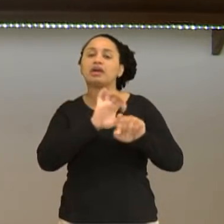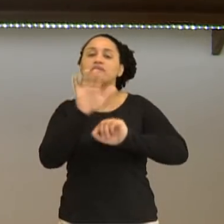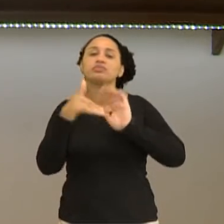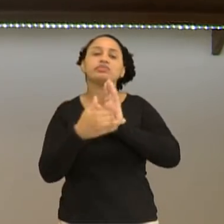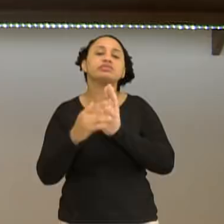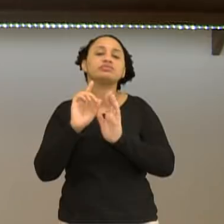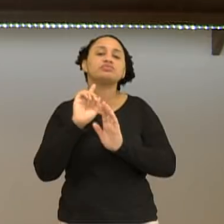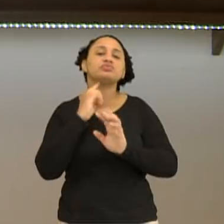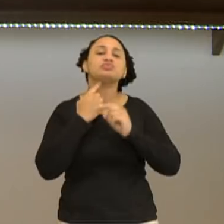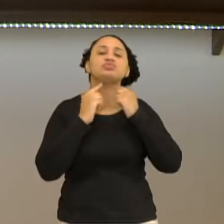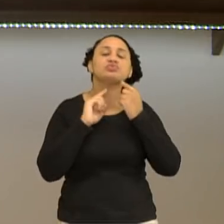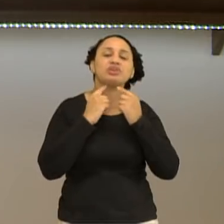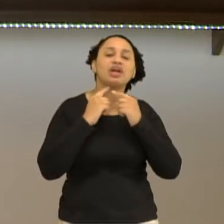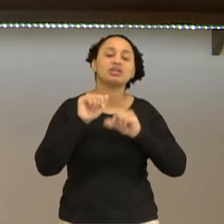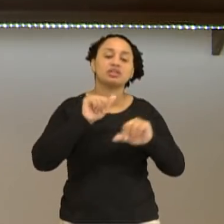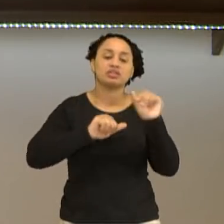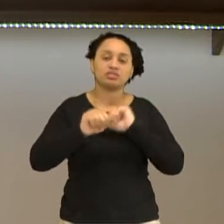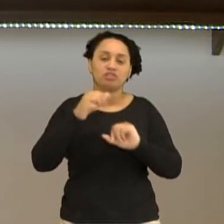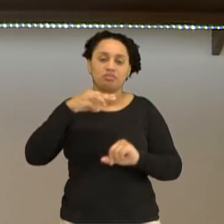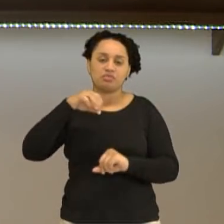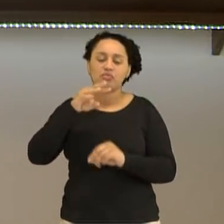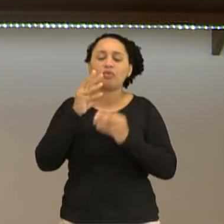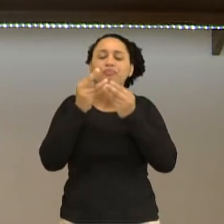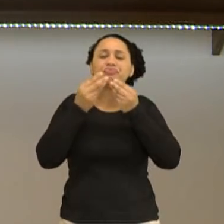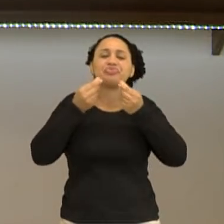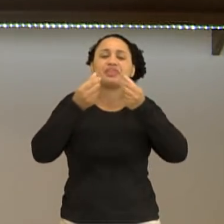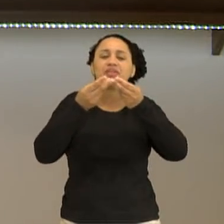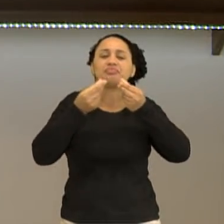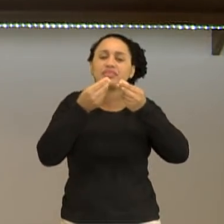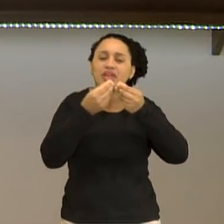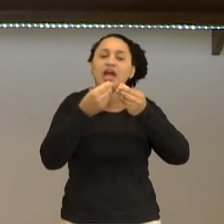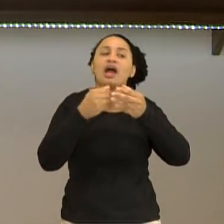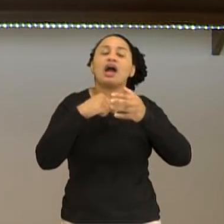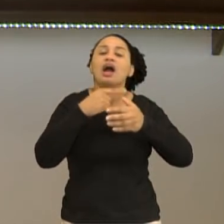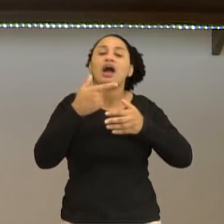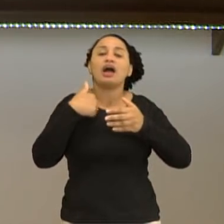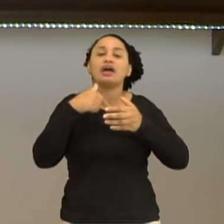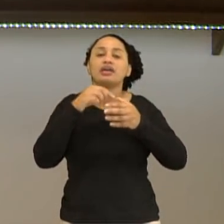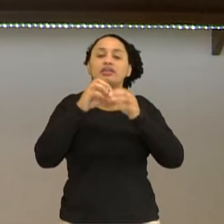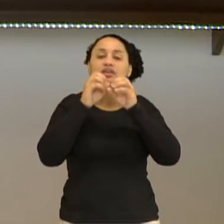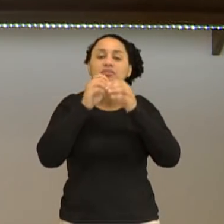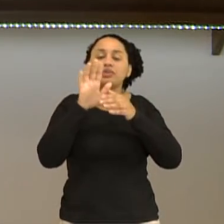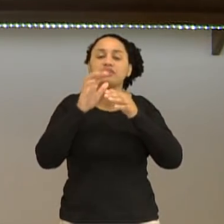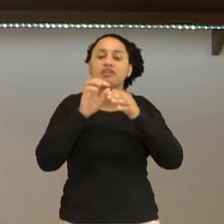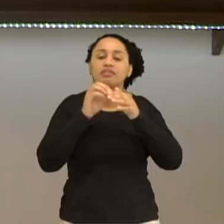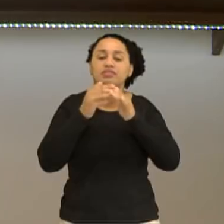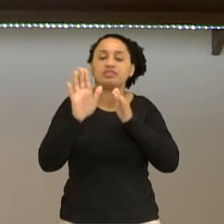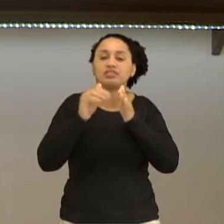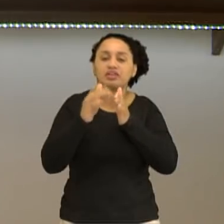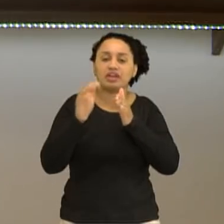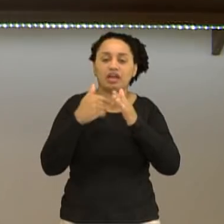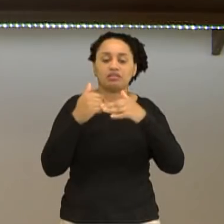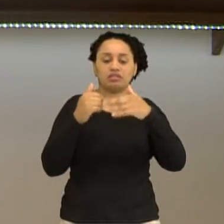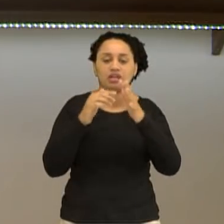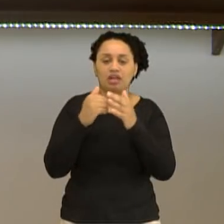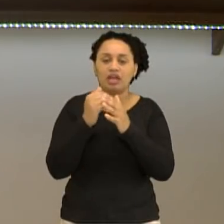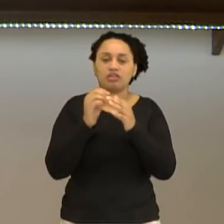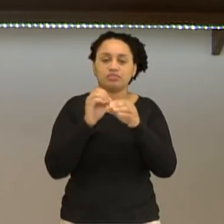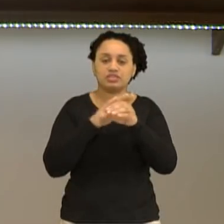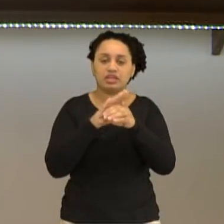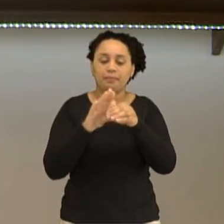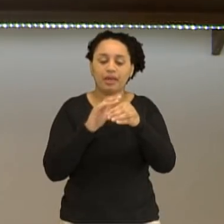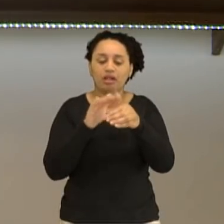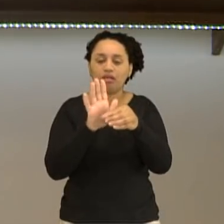transformar esses agentes num muco, cujo esse muco será expelido pelos cílios. Os cílios ficam vibrando, né? Ficam mexendo esses pelinhos